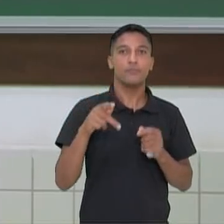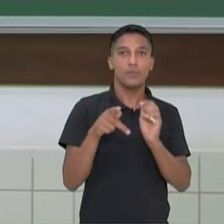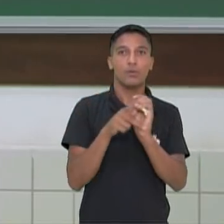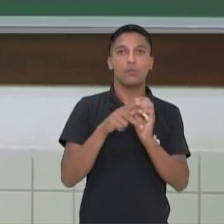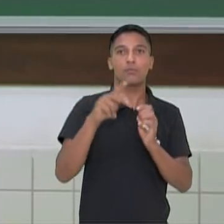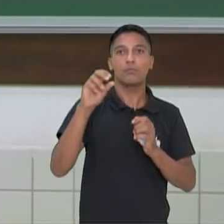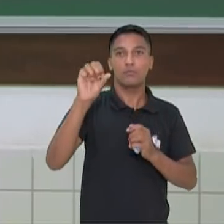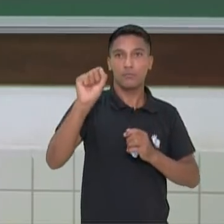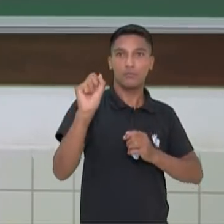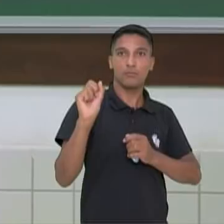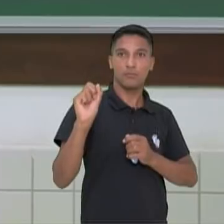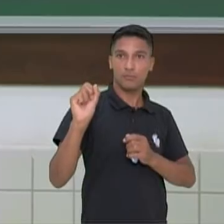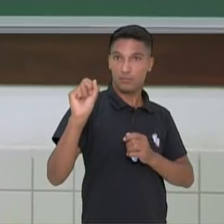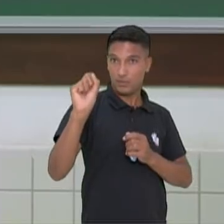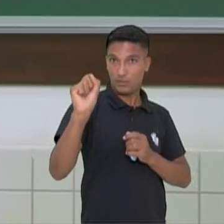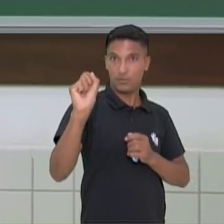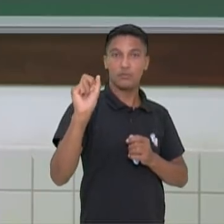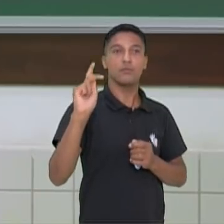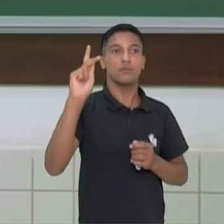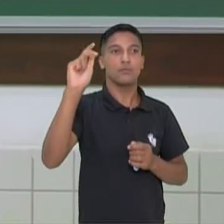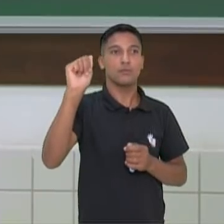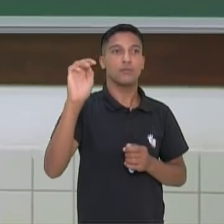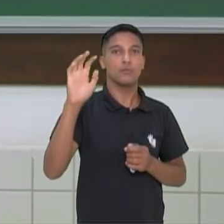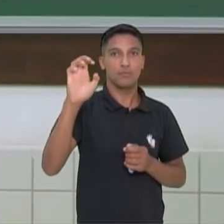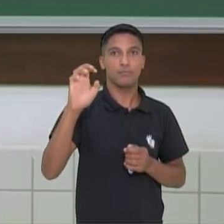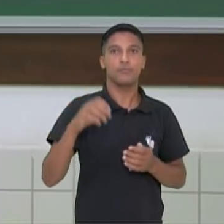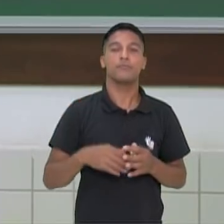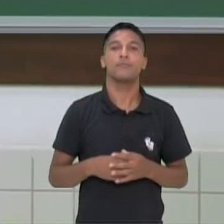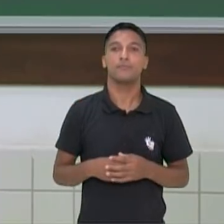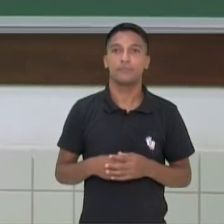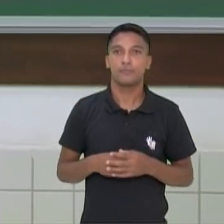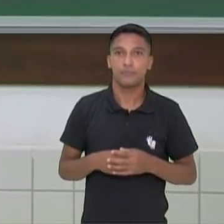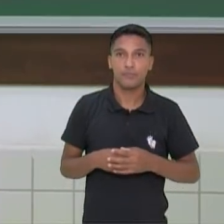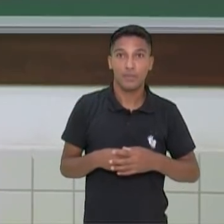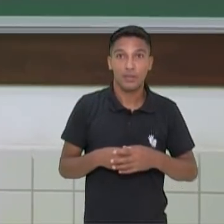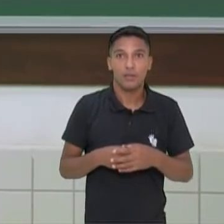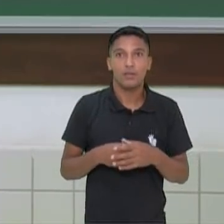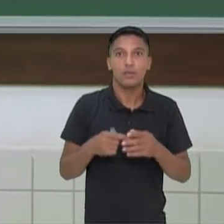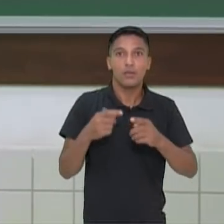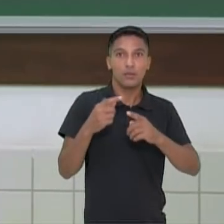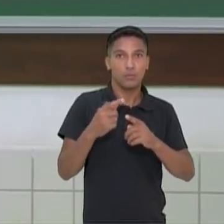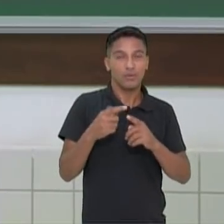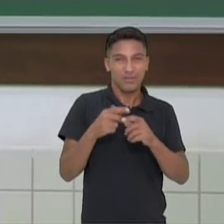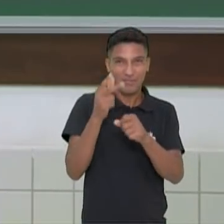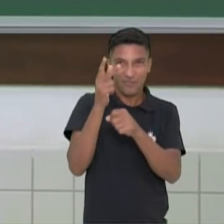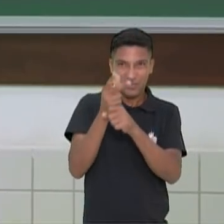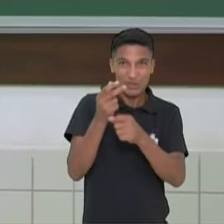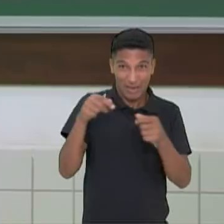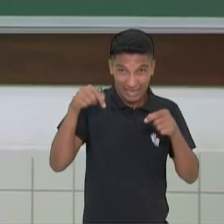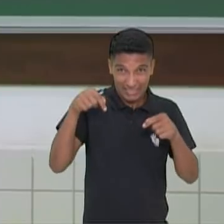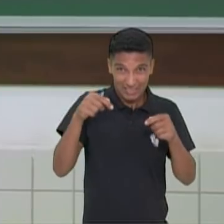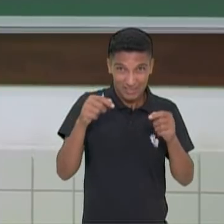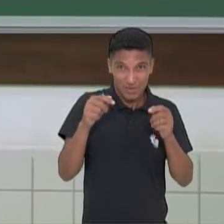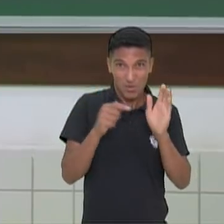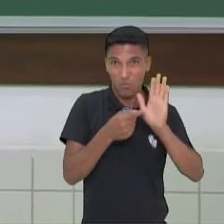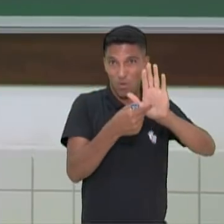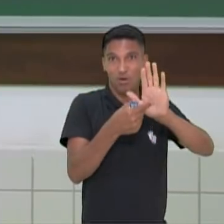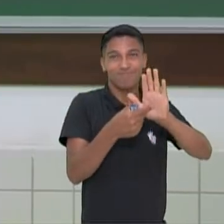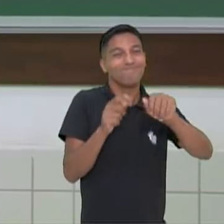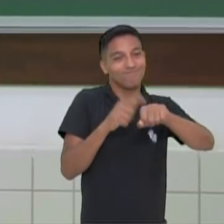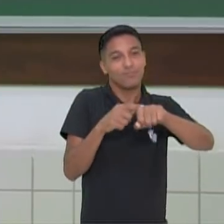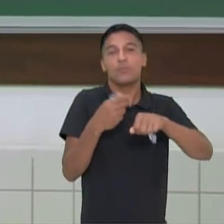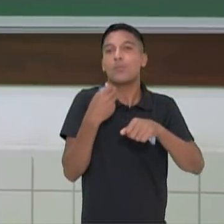nós vimos na nossa aula, né? Como eu digo para vocês, nós não temos tempo aqui para ficar assistindo esses vídeos. Então, a gente deixa aí como